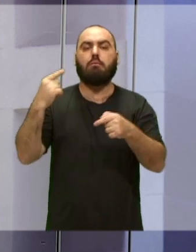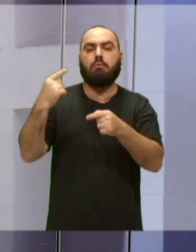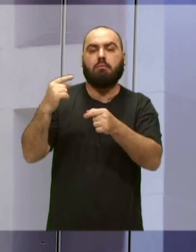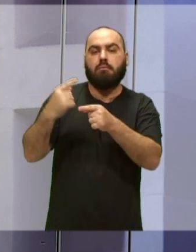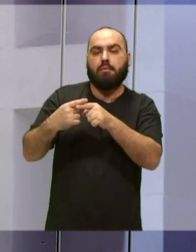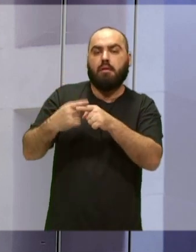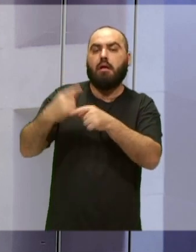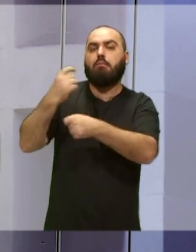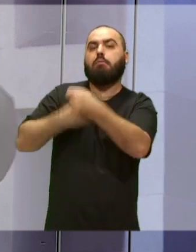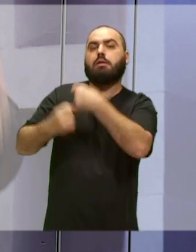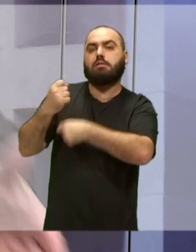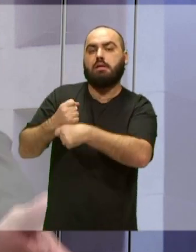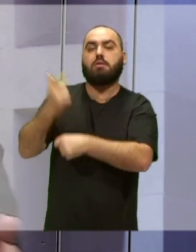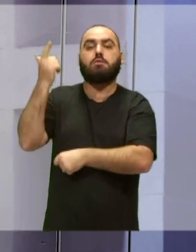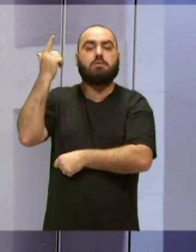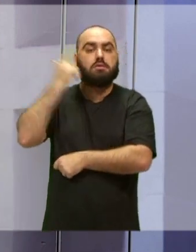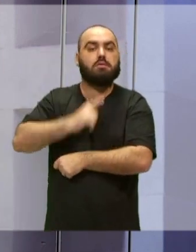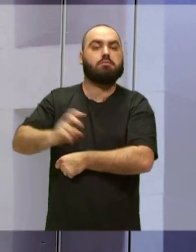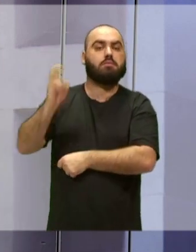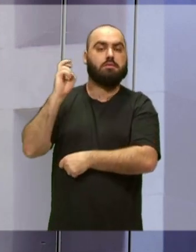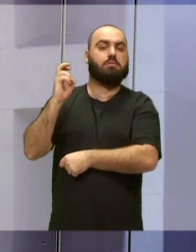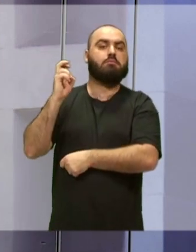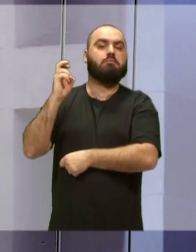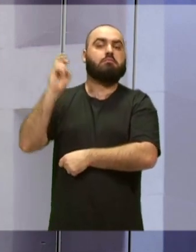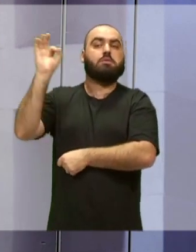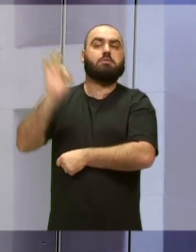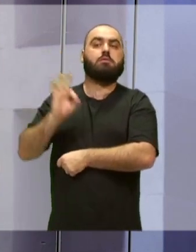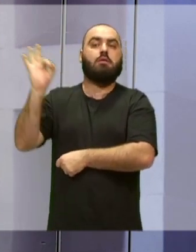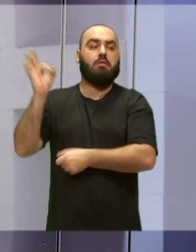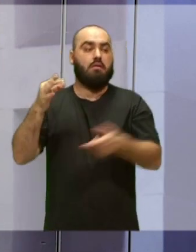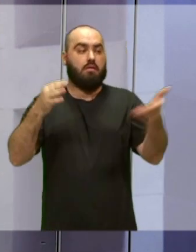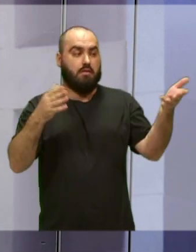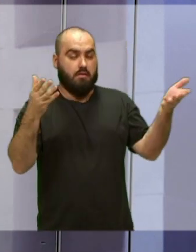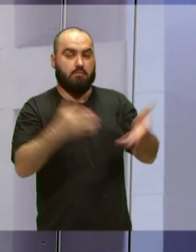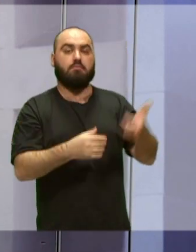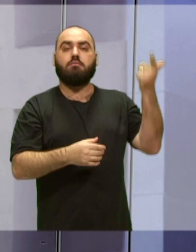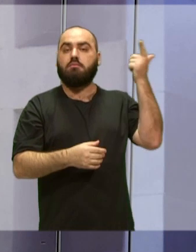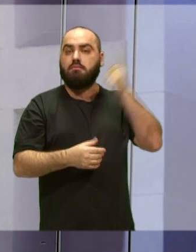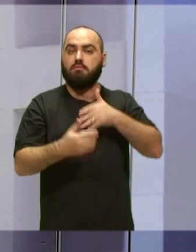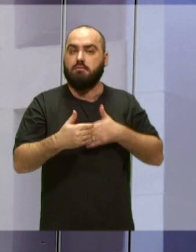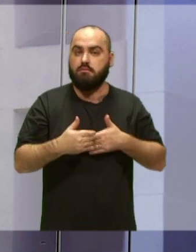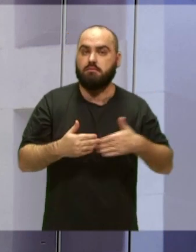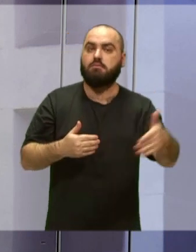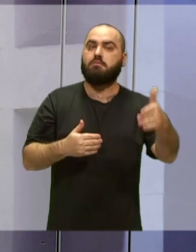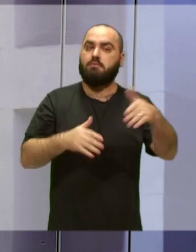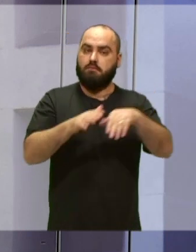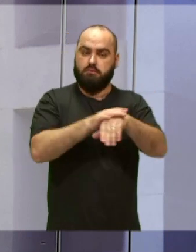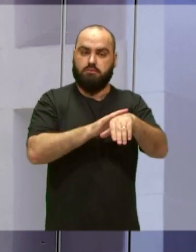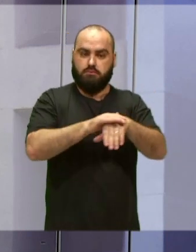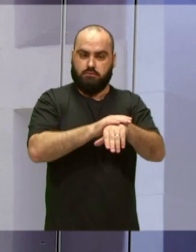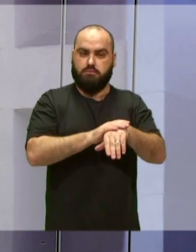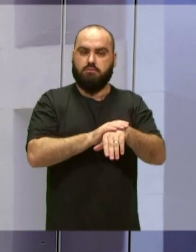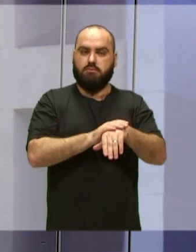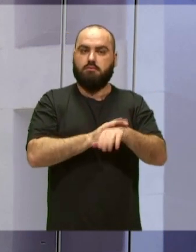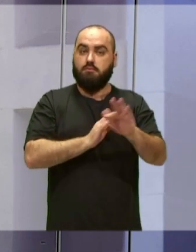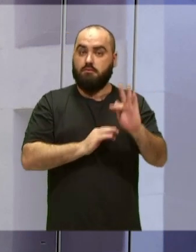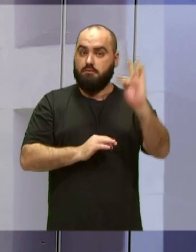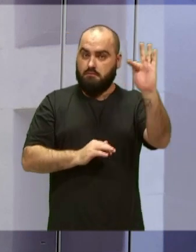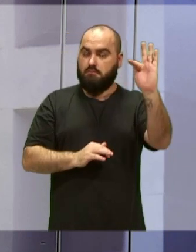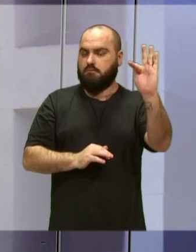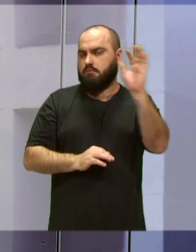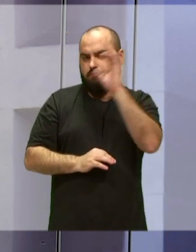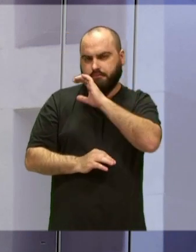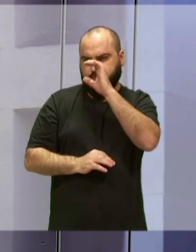passado foi para 5% e fiz agora novamente e a gente tá E vai discutir agora muito no futuro agora bem